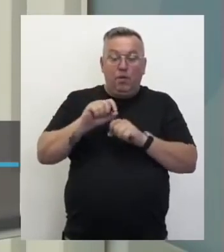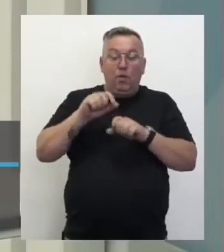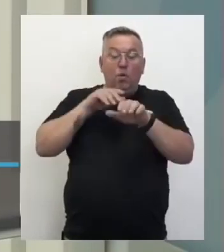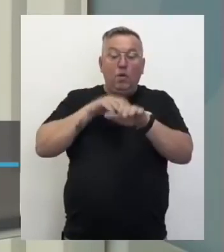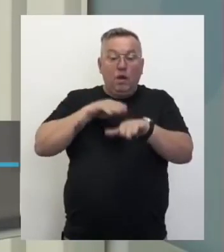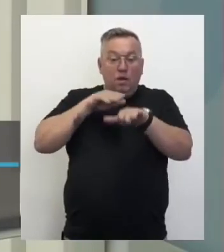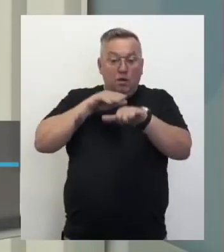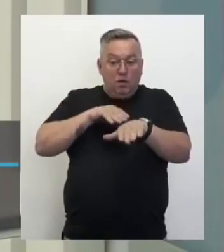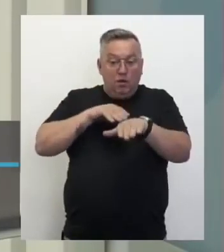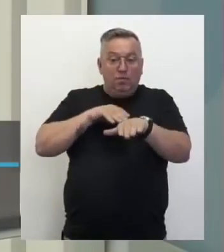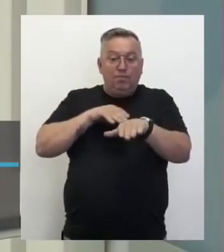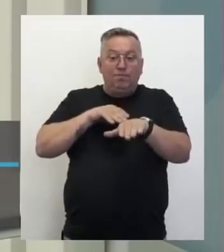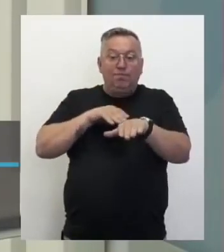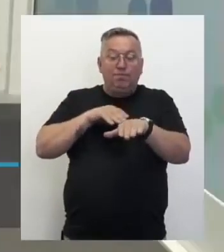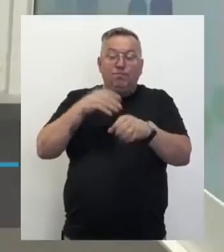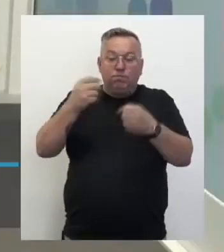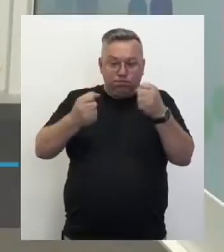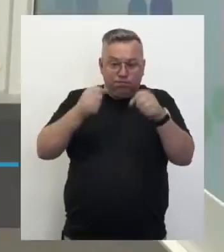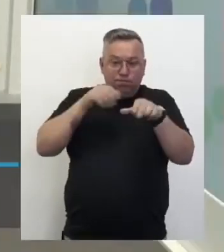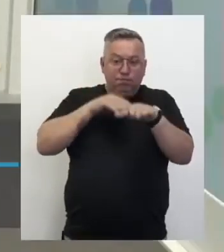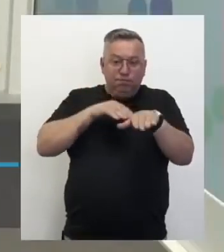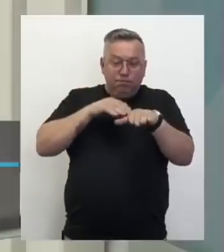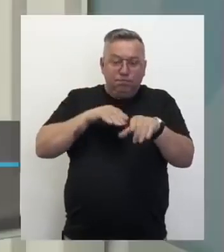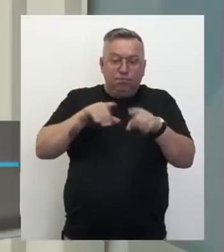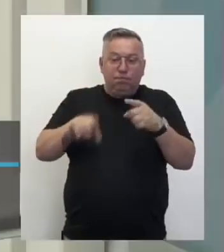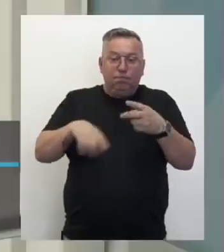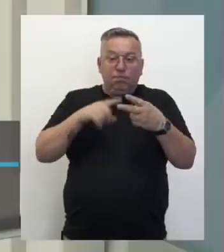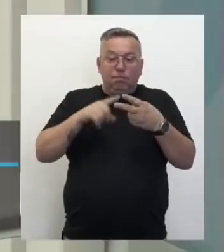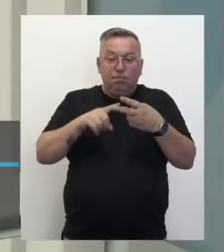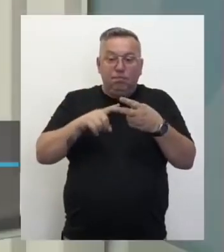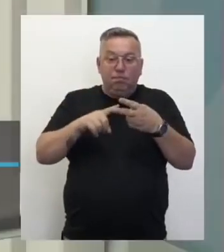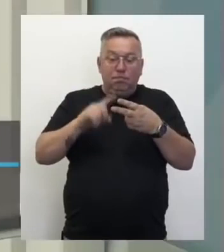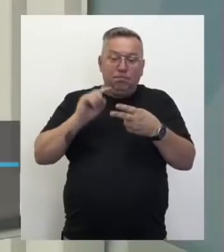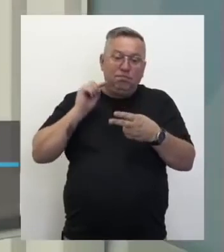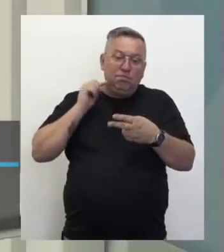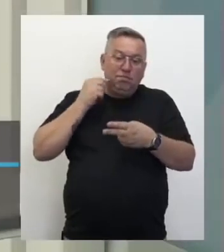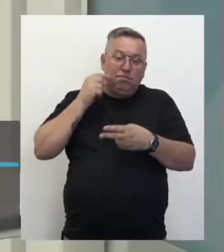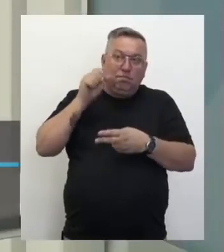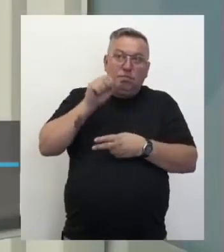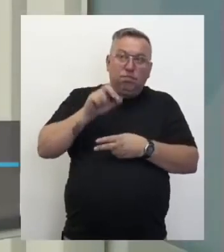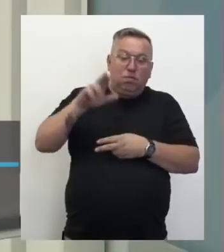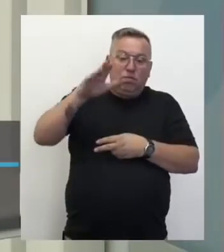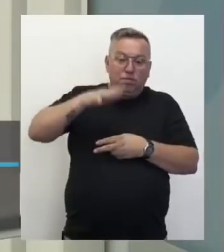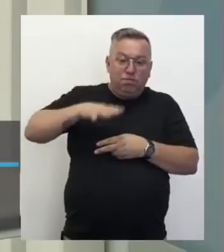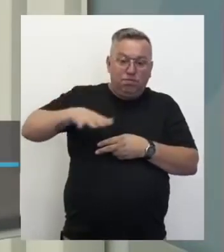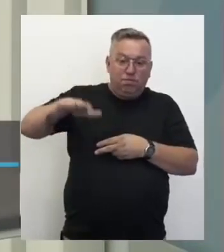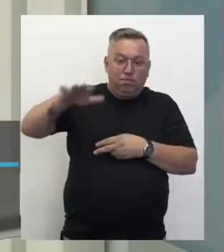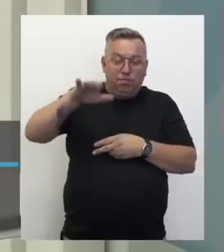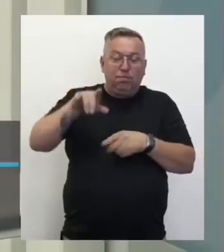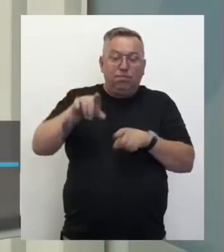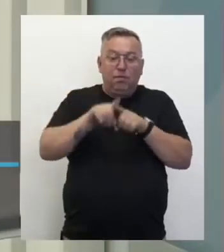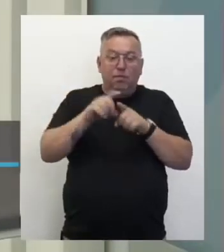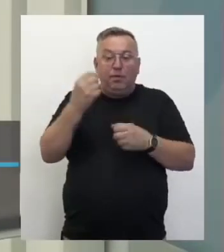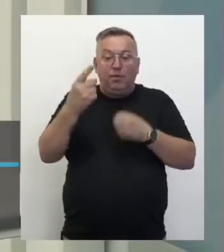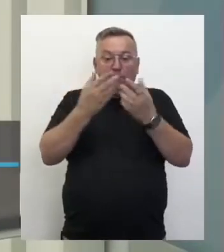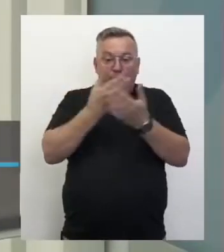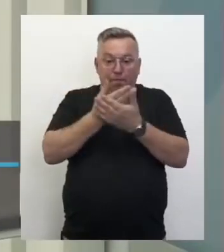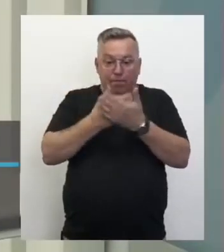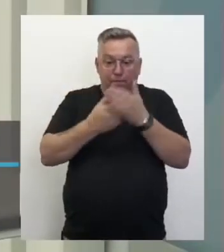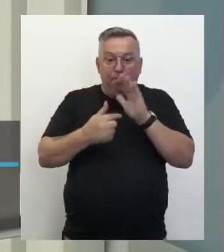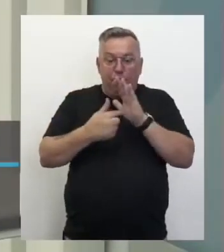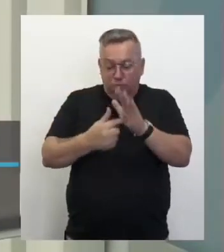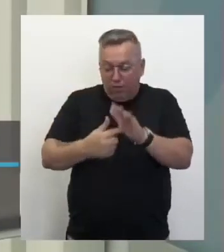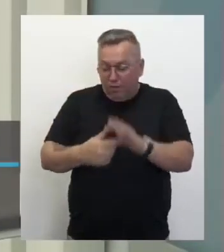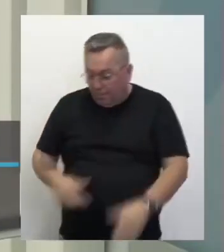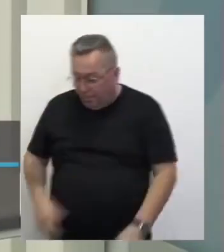trânsito, né, é uma problemática, a questão da poluição, no caso, alguns estudantes destacaram a poluição